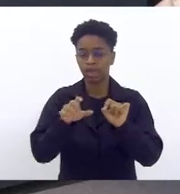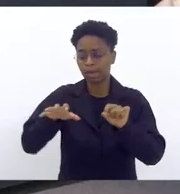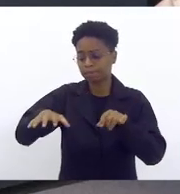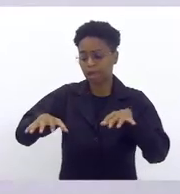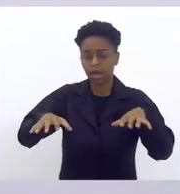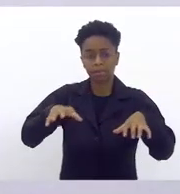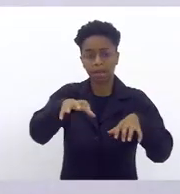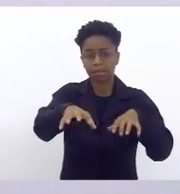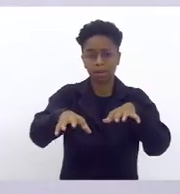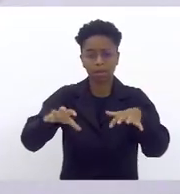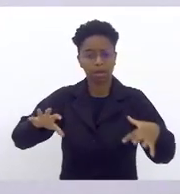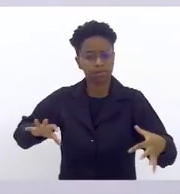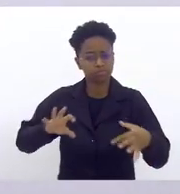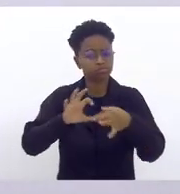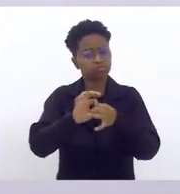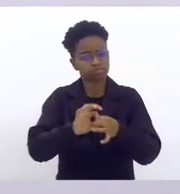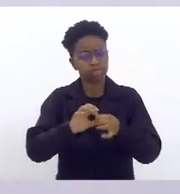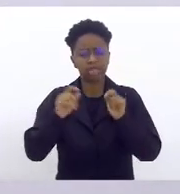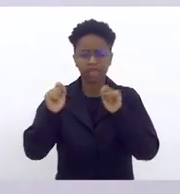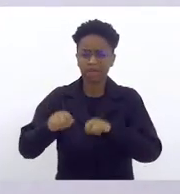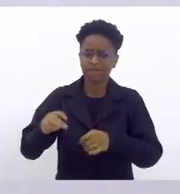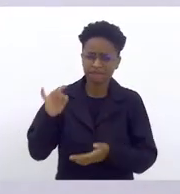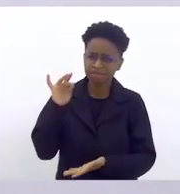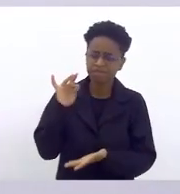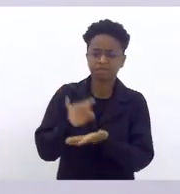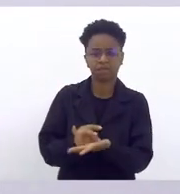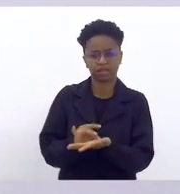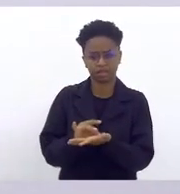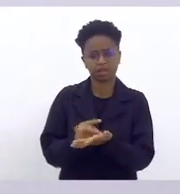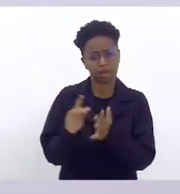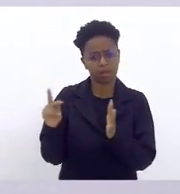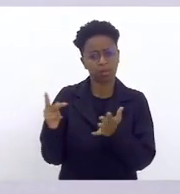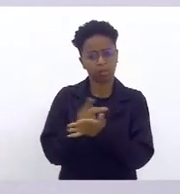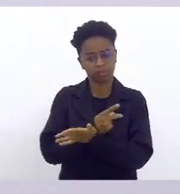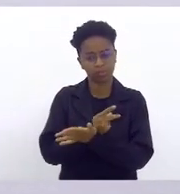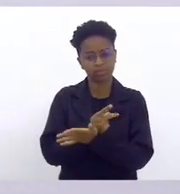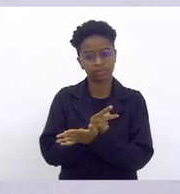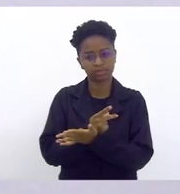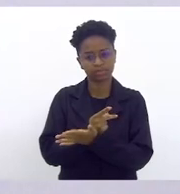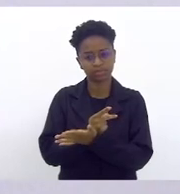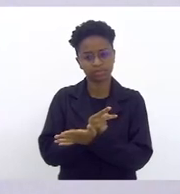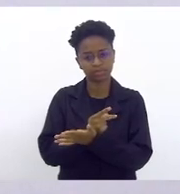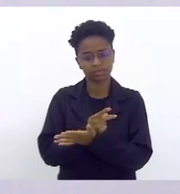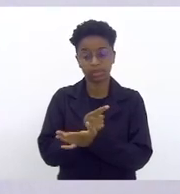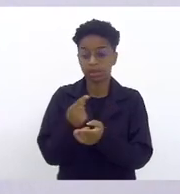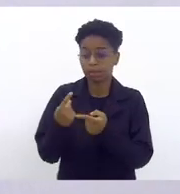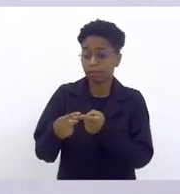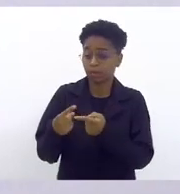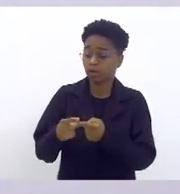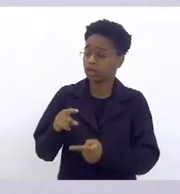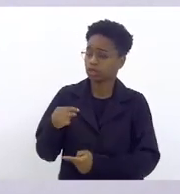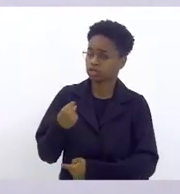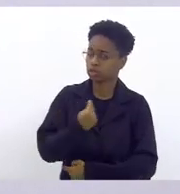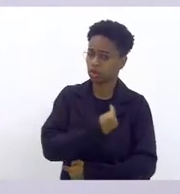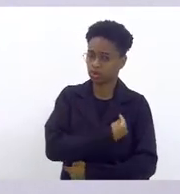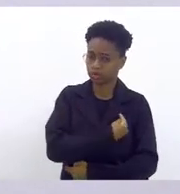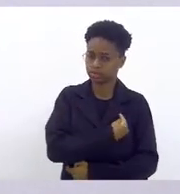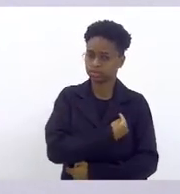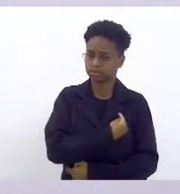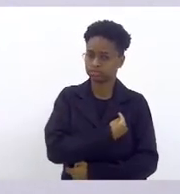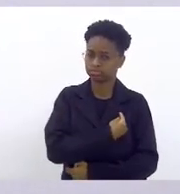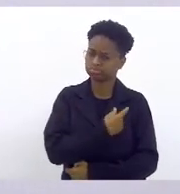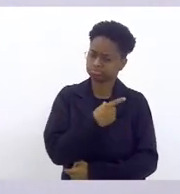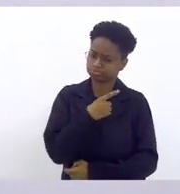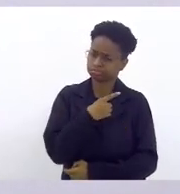federativos para que isso de Fato né possa ocorrer né que Porque nós temos realmente